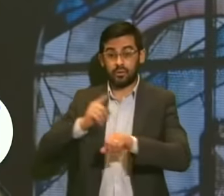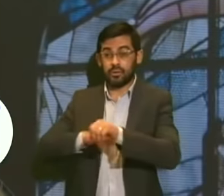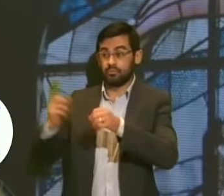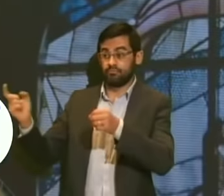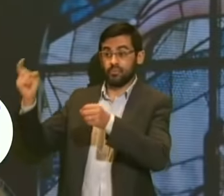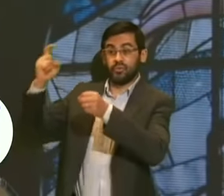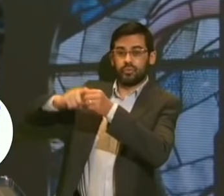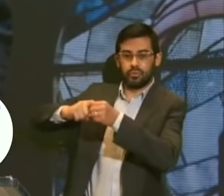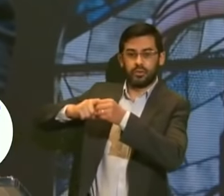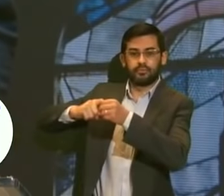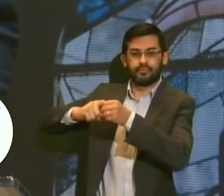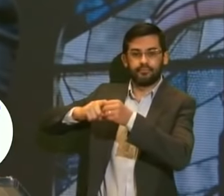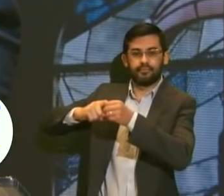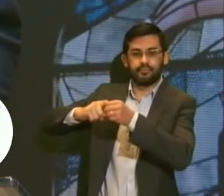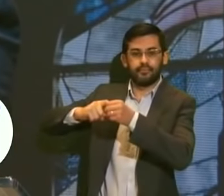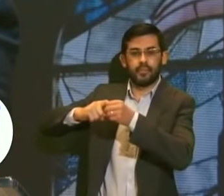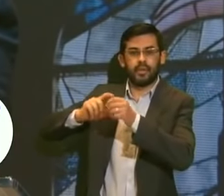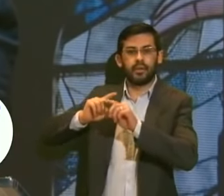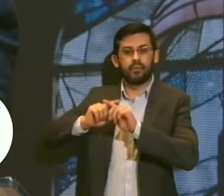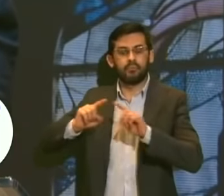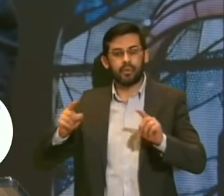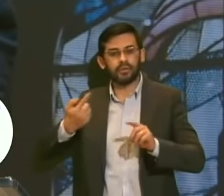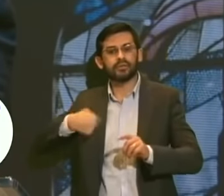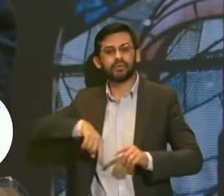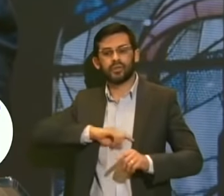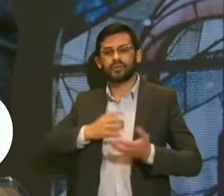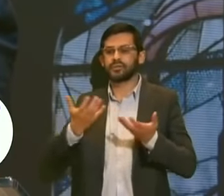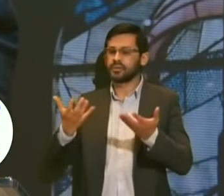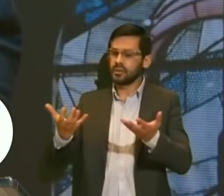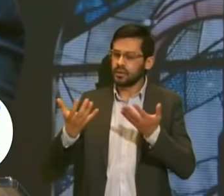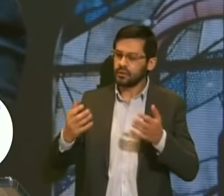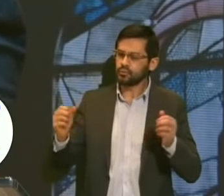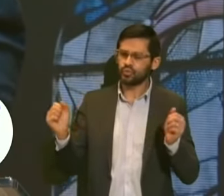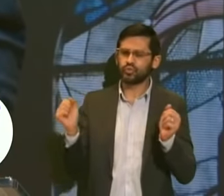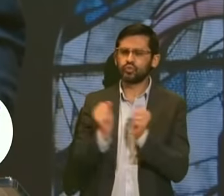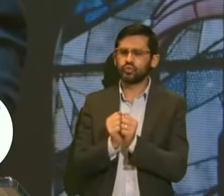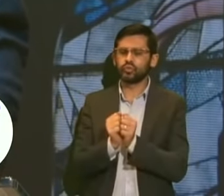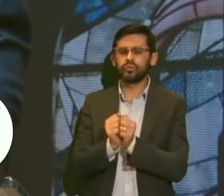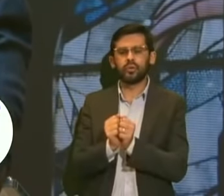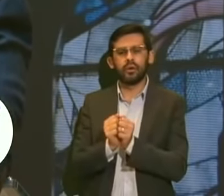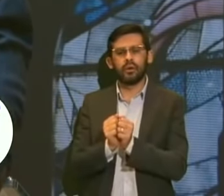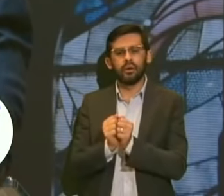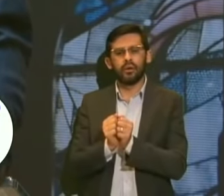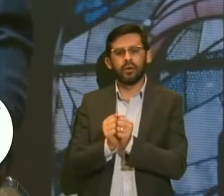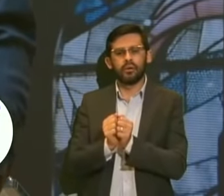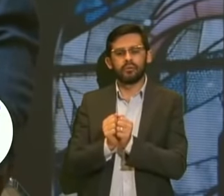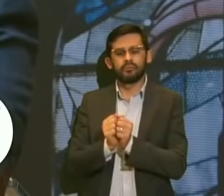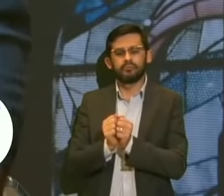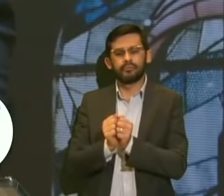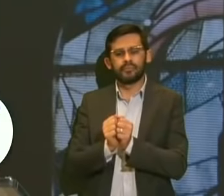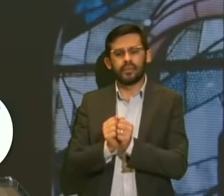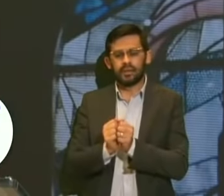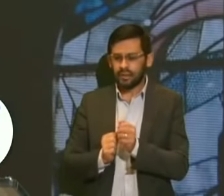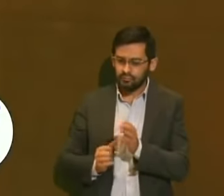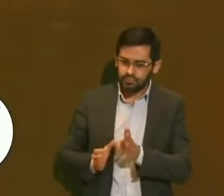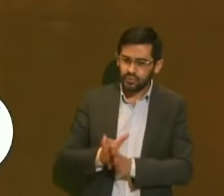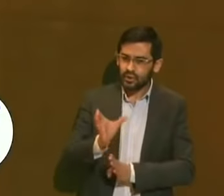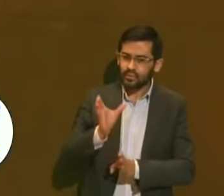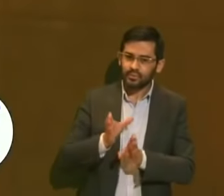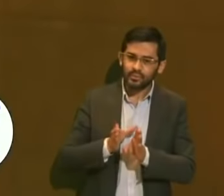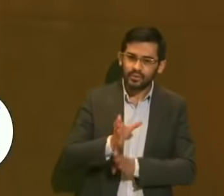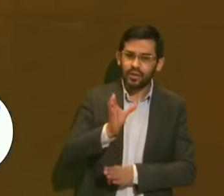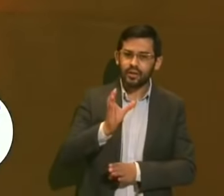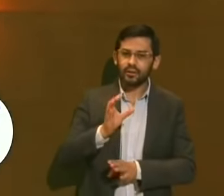voltar. Mas deixa a gente fazer uma jornada com você, uma caminhada de retorno.